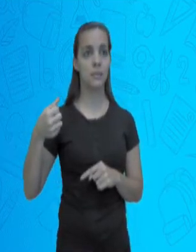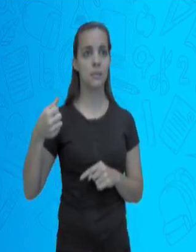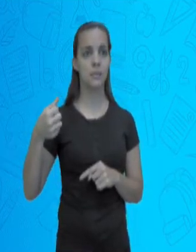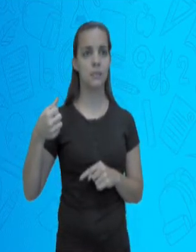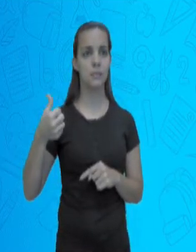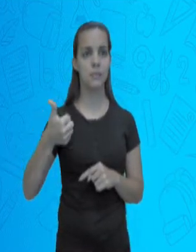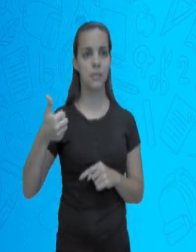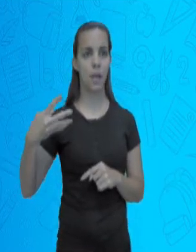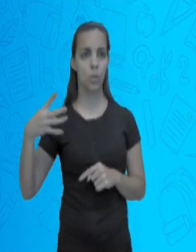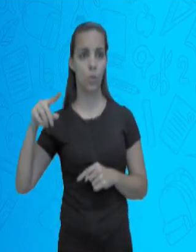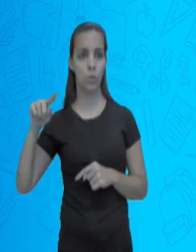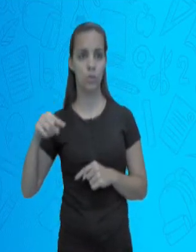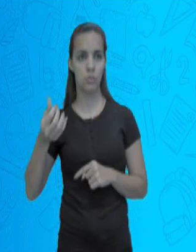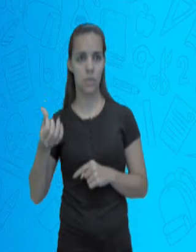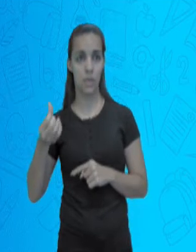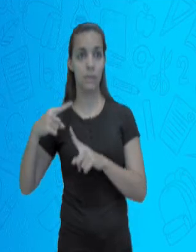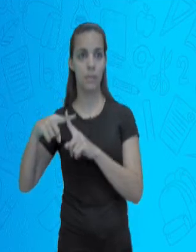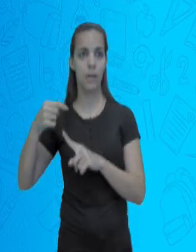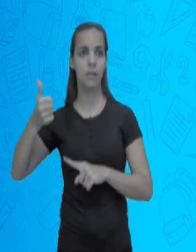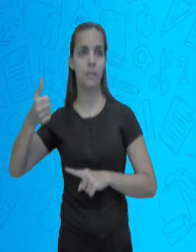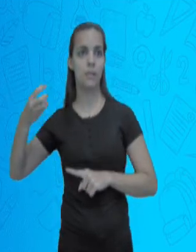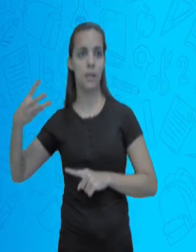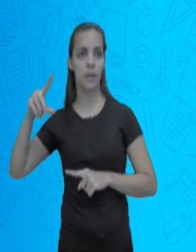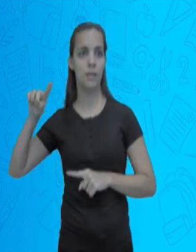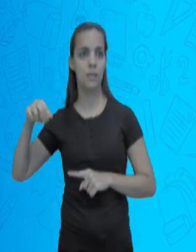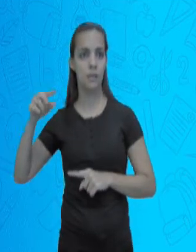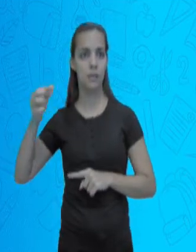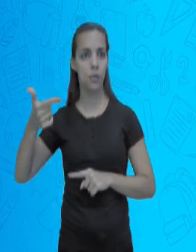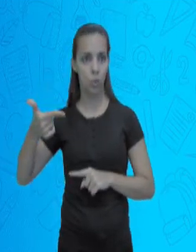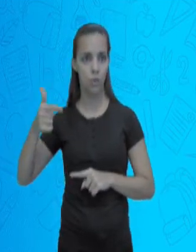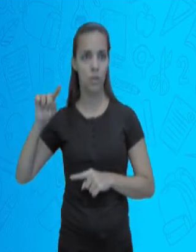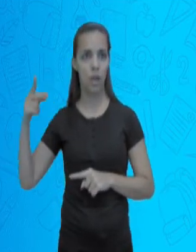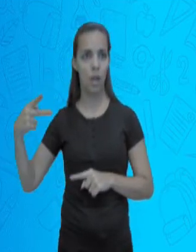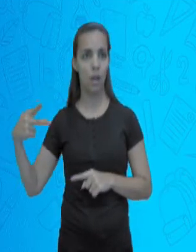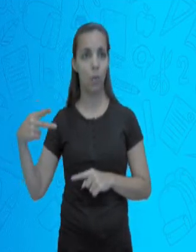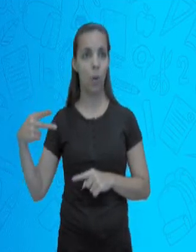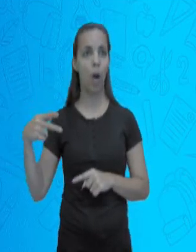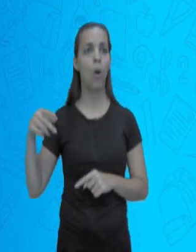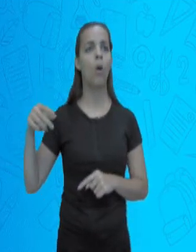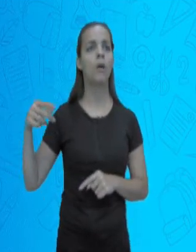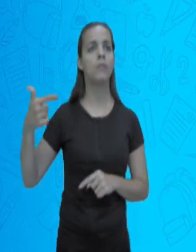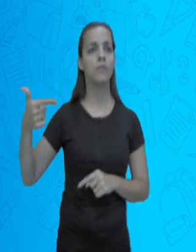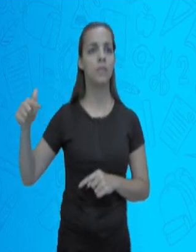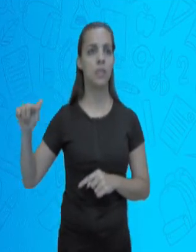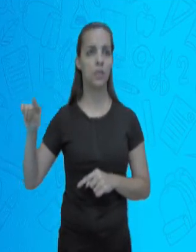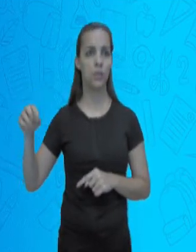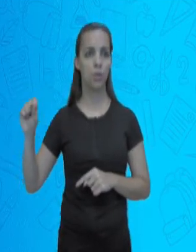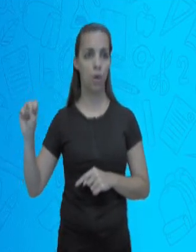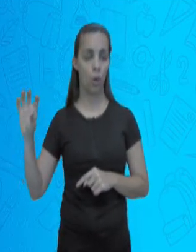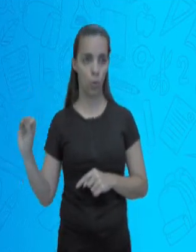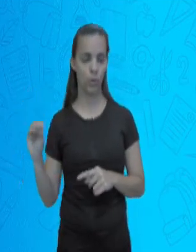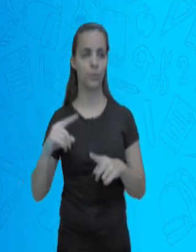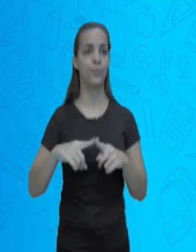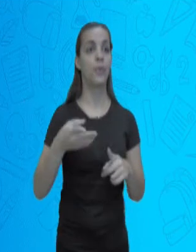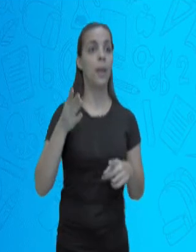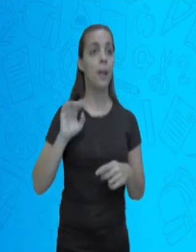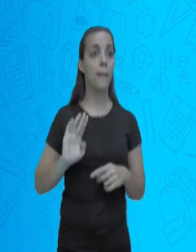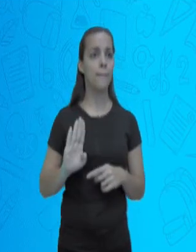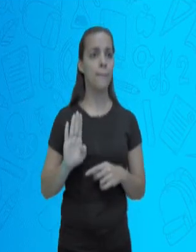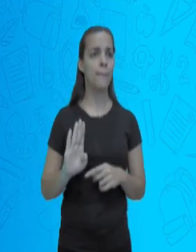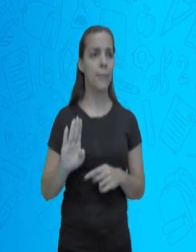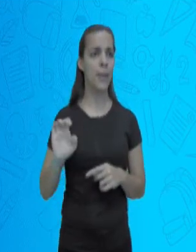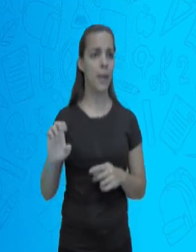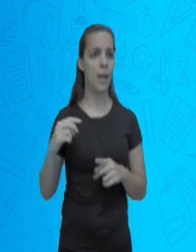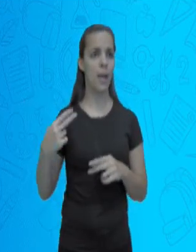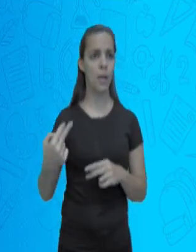Agora eu tenho a medida do segmento BE. Quem é BE? Quem é BE? BE vai ser o